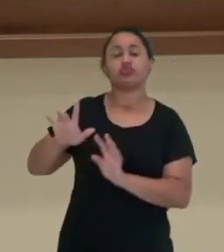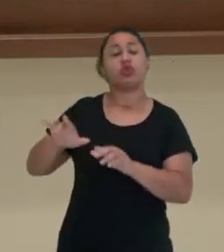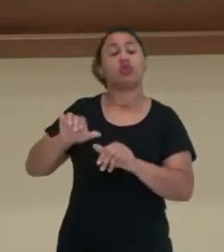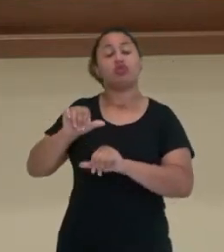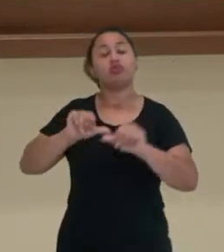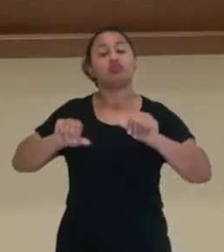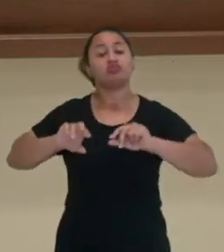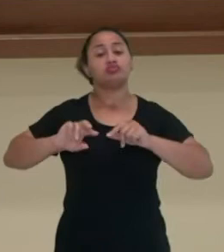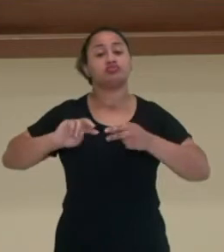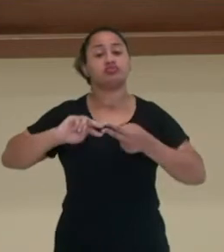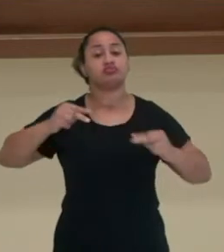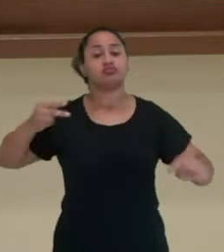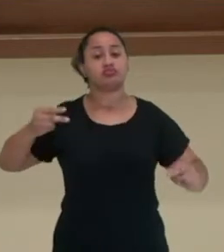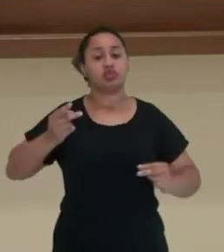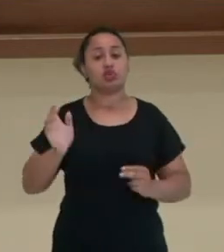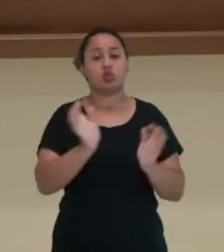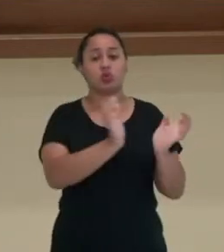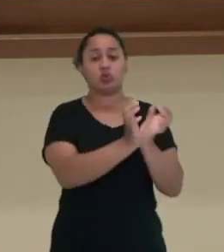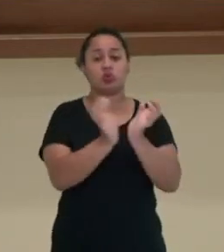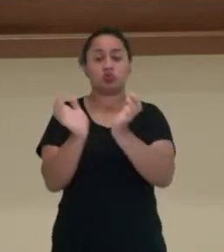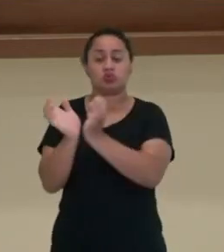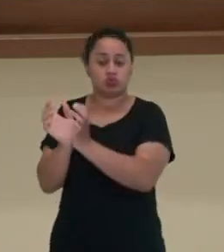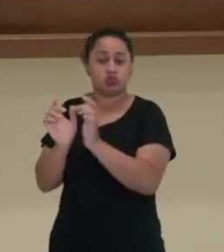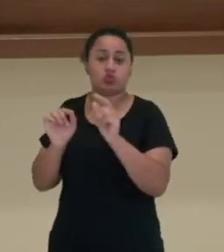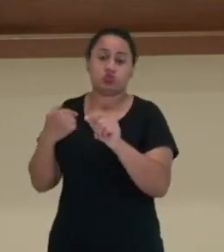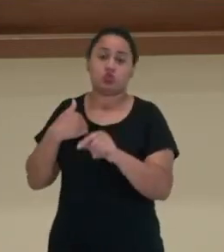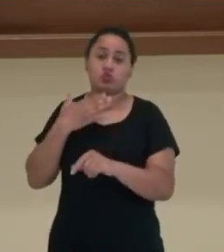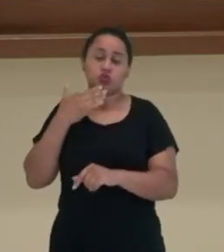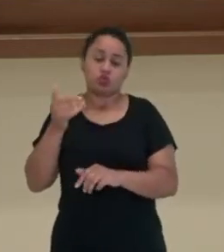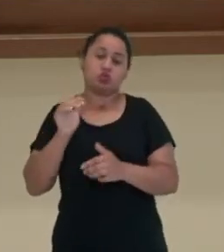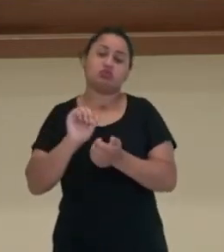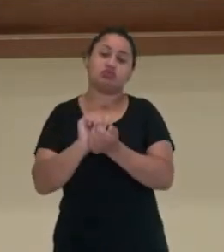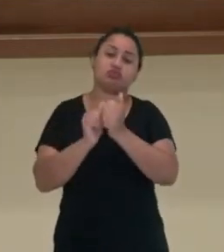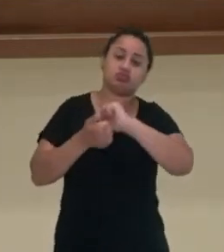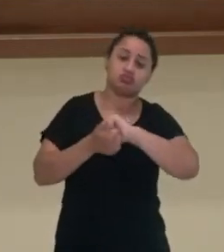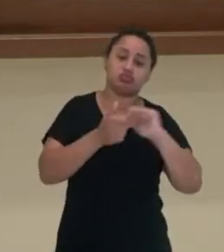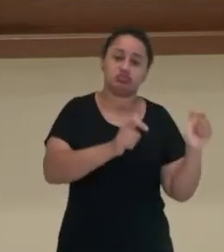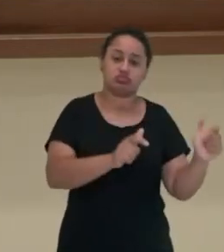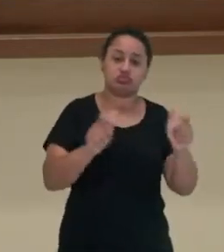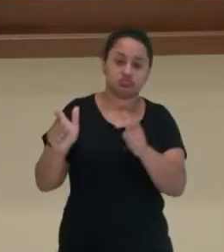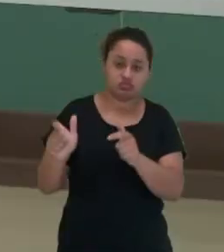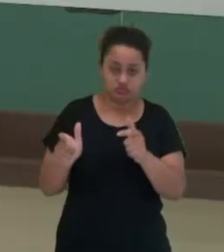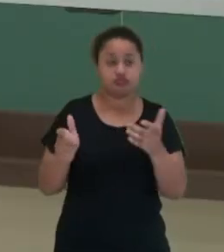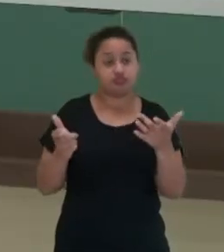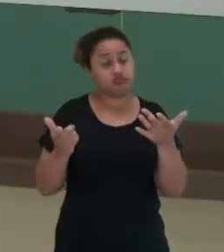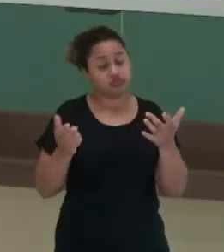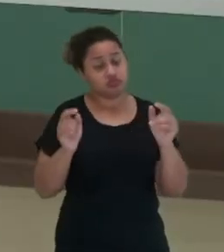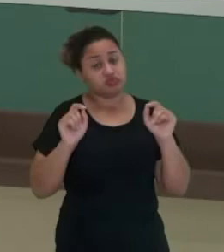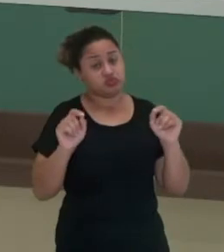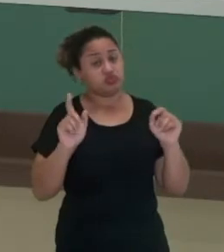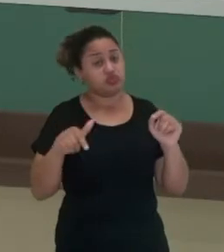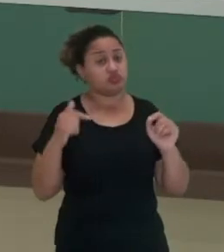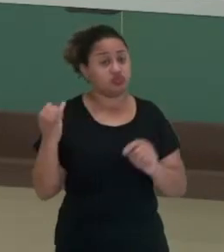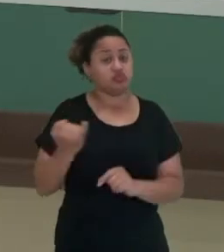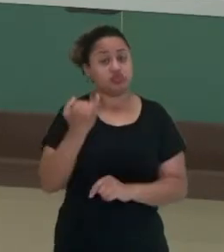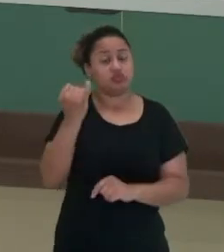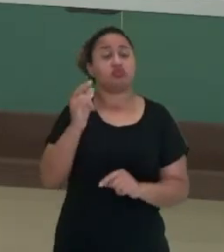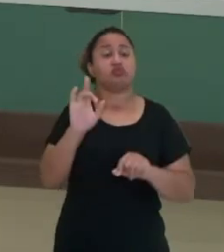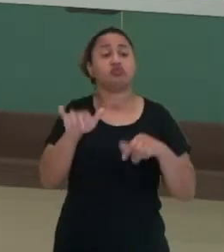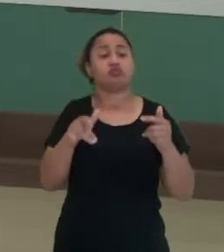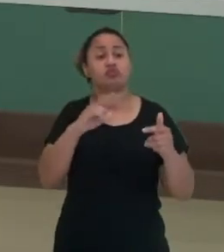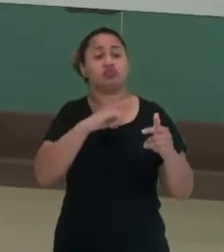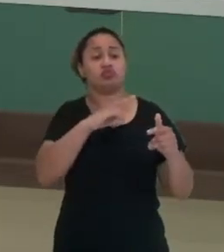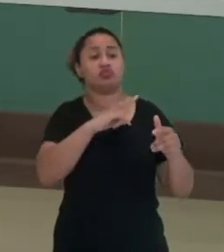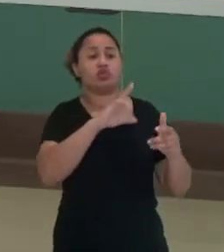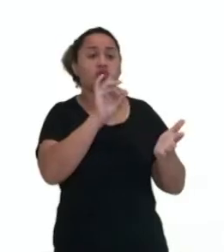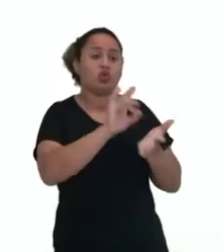genéticas nesses dois grupos tiveram melhor adaptação no ambiente ou no outro. Isso a gente não pode deixar de considerar. Aqui o ancestral